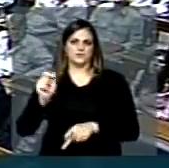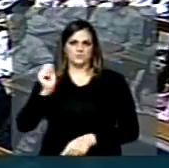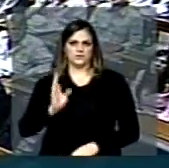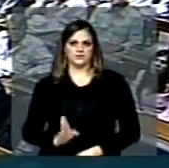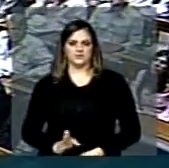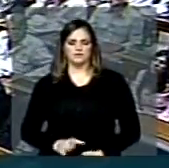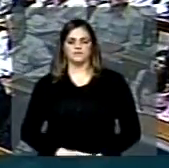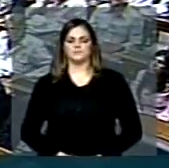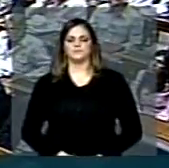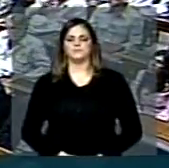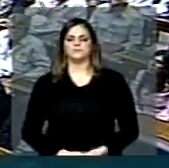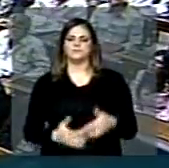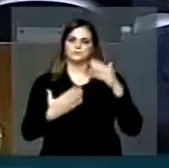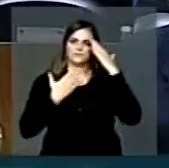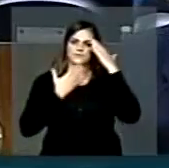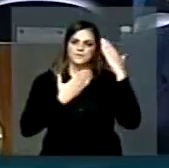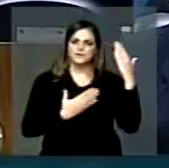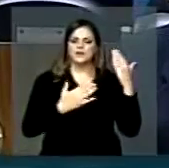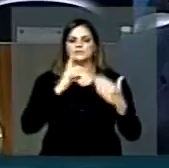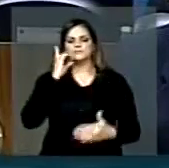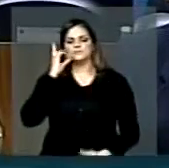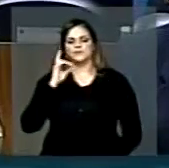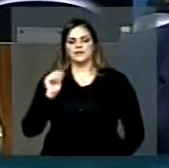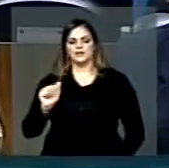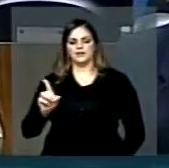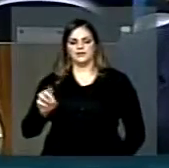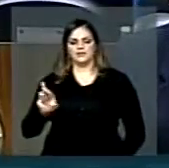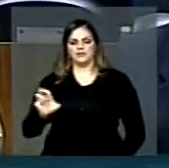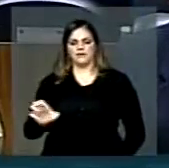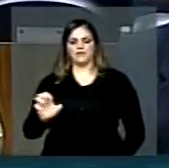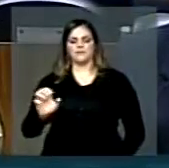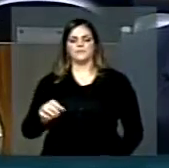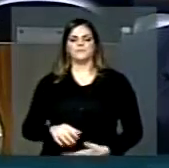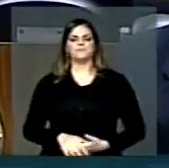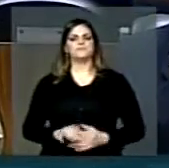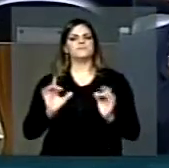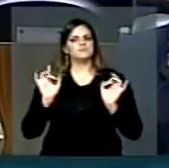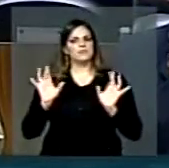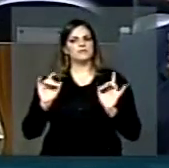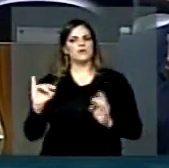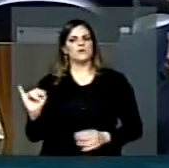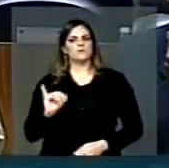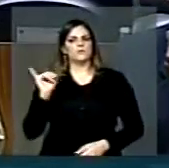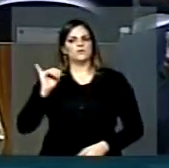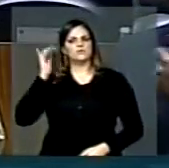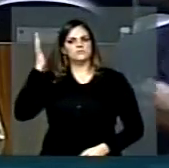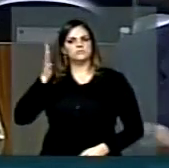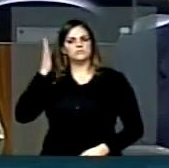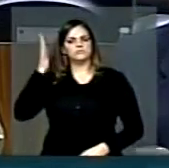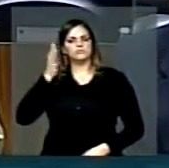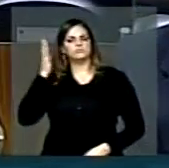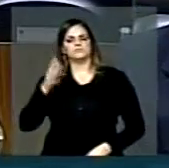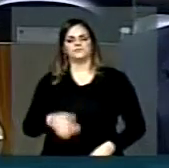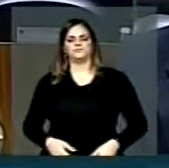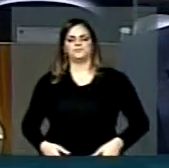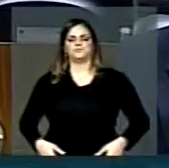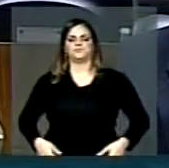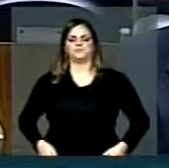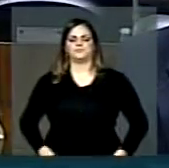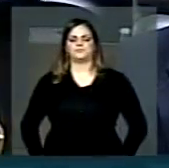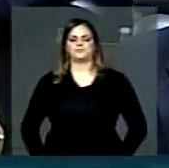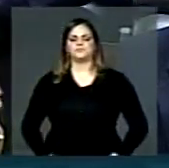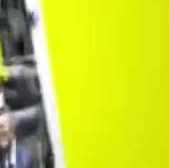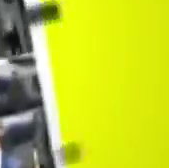Muito obrigado, estimado André Figueiredo, pelas suas importantes, comprometidas e transformadoras palavras